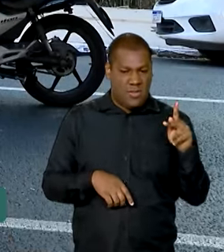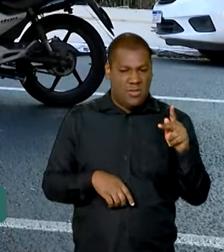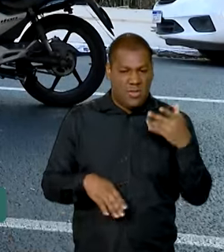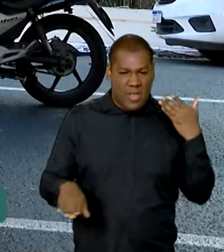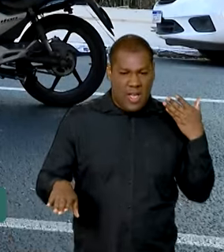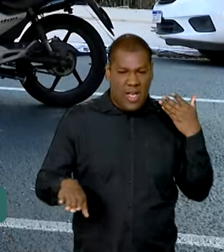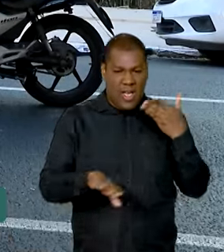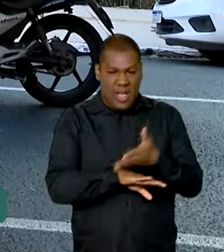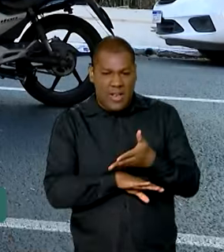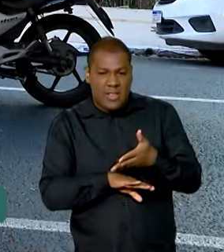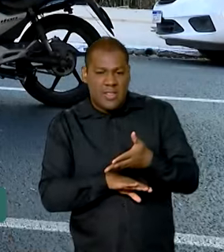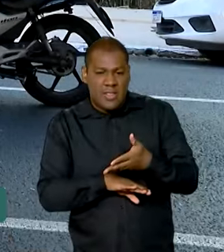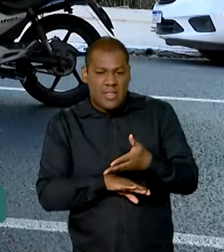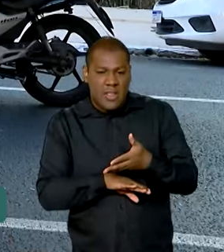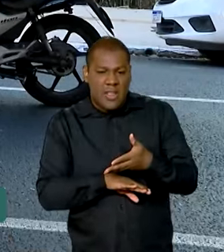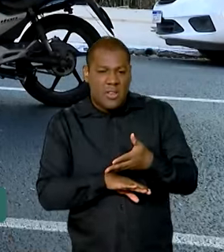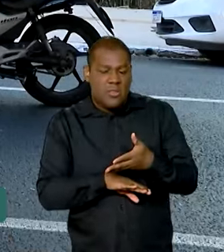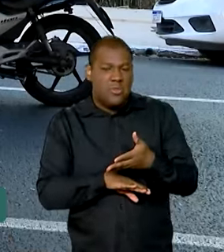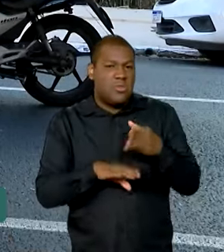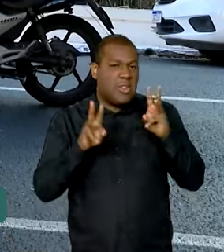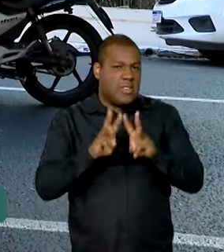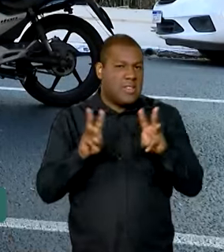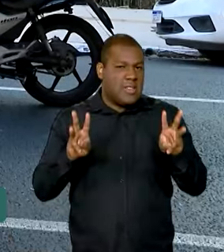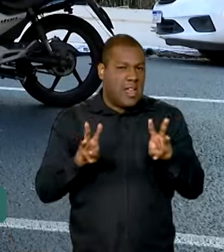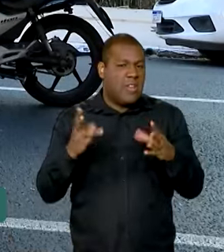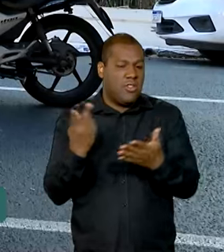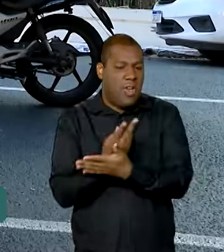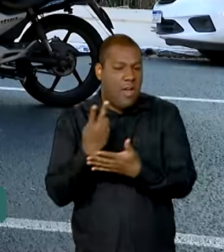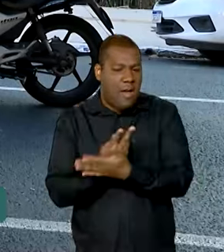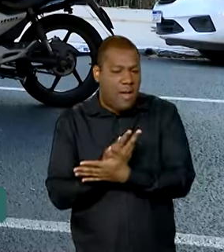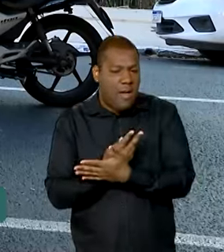de forma irregular, basta entrar no site